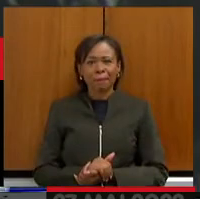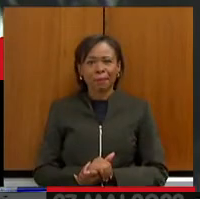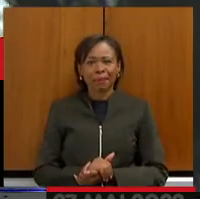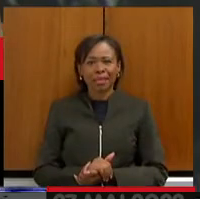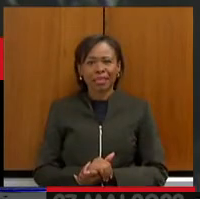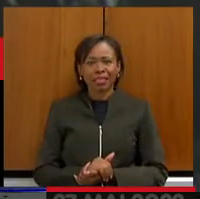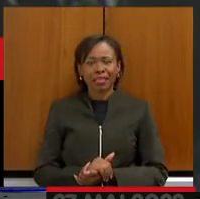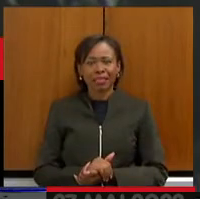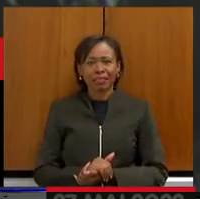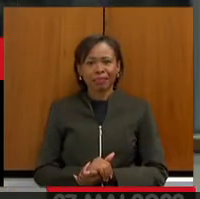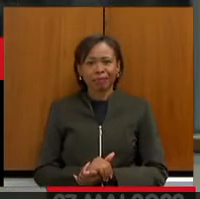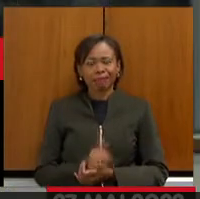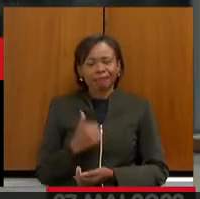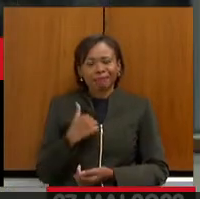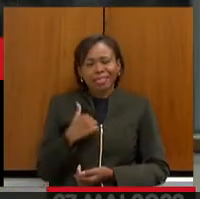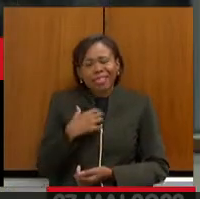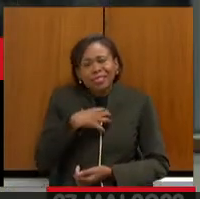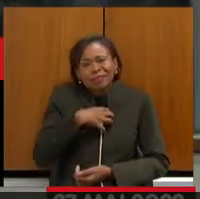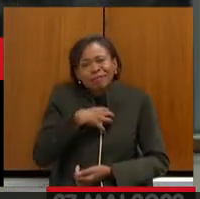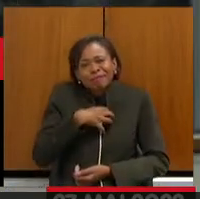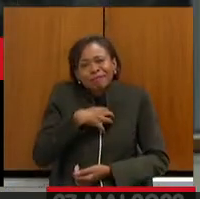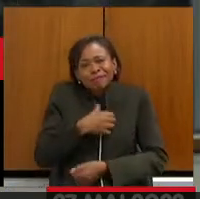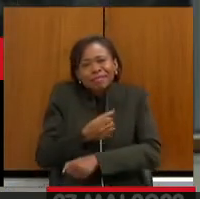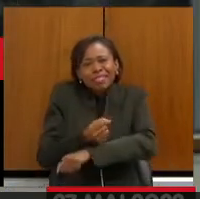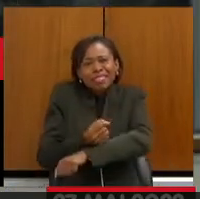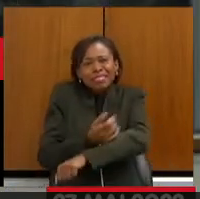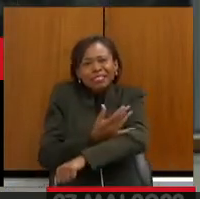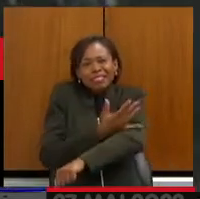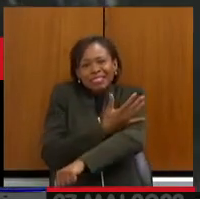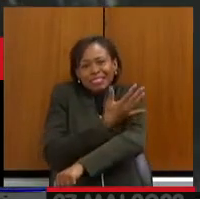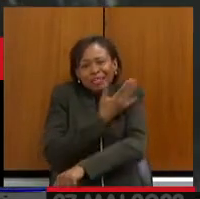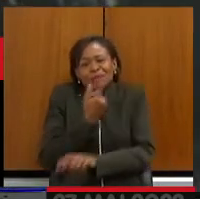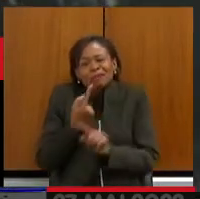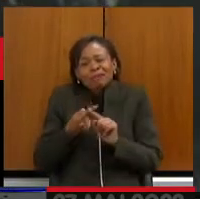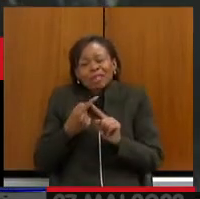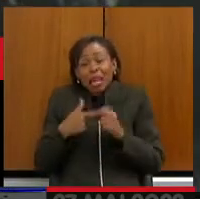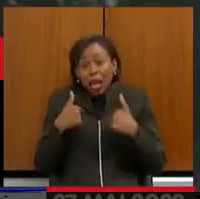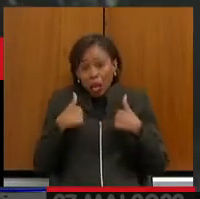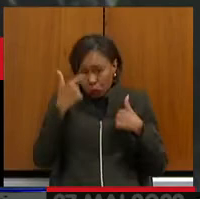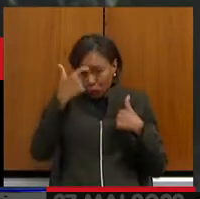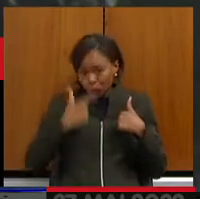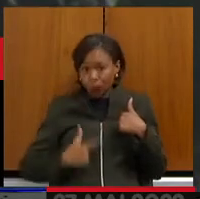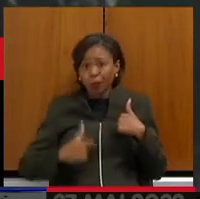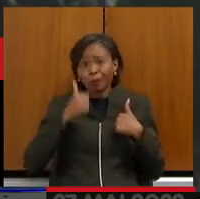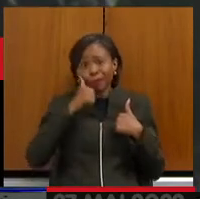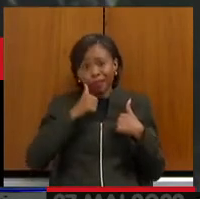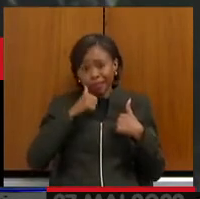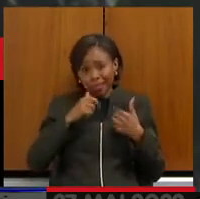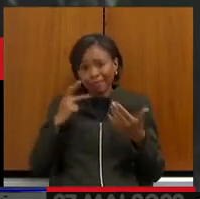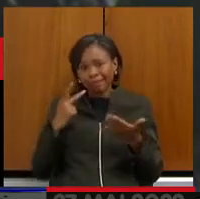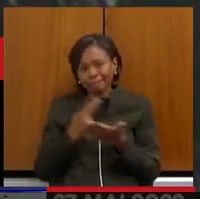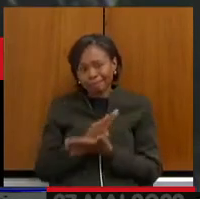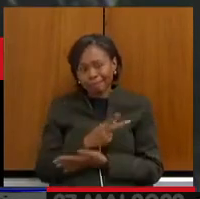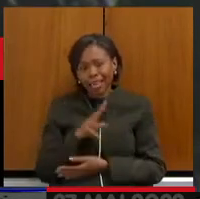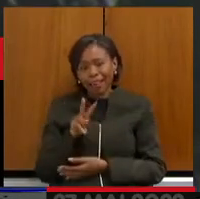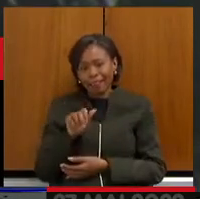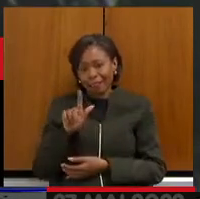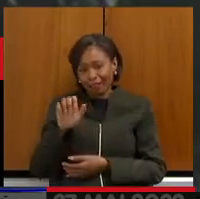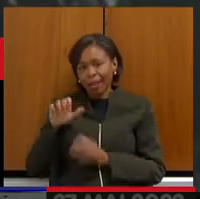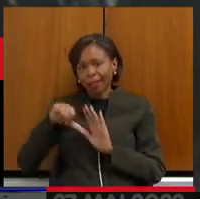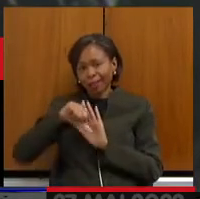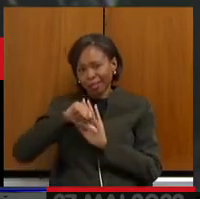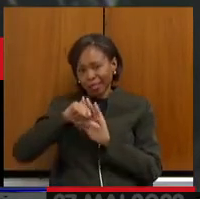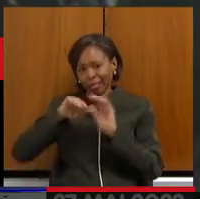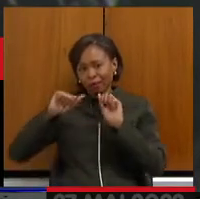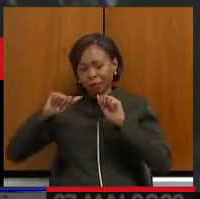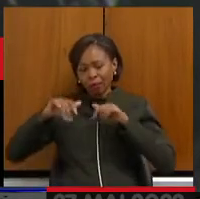e é eu me emociono porque sua mulher atingida pelo crime da Vale e aqui comigo